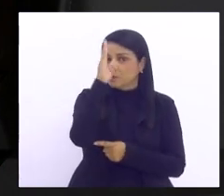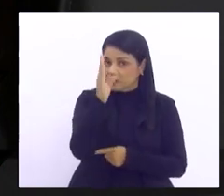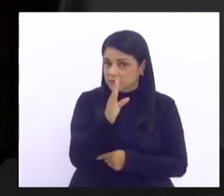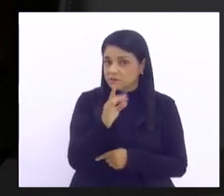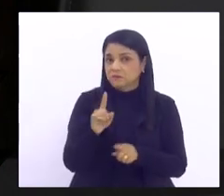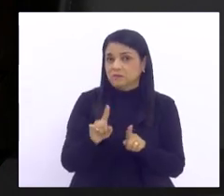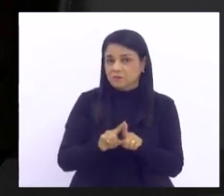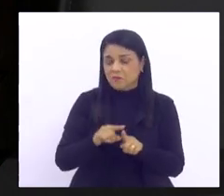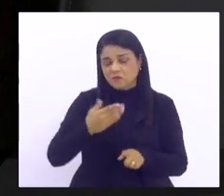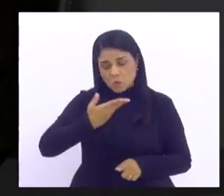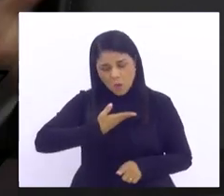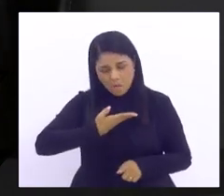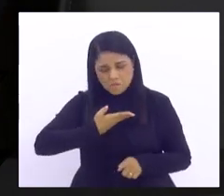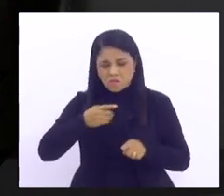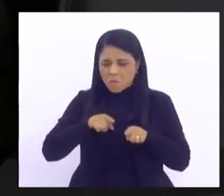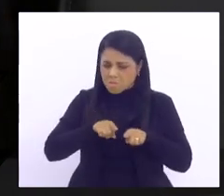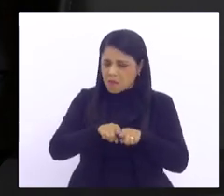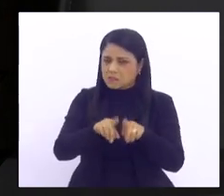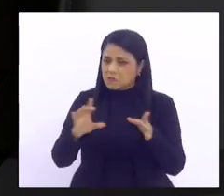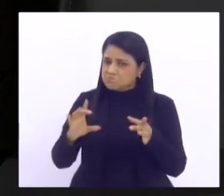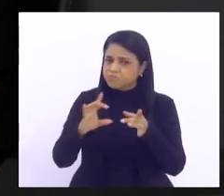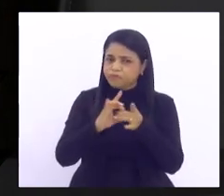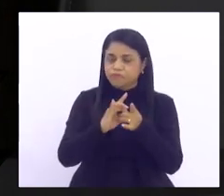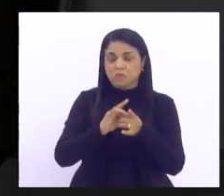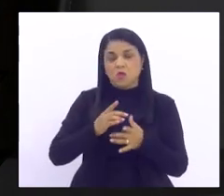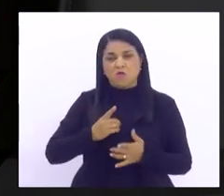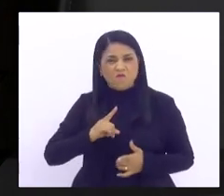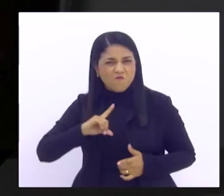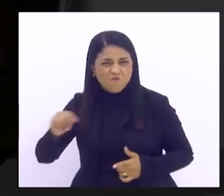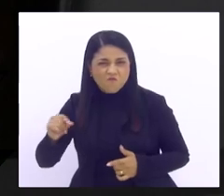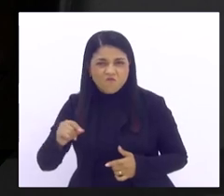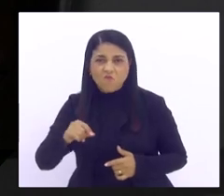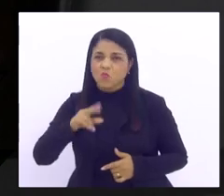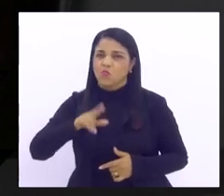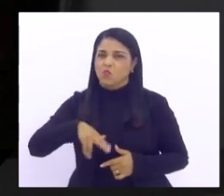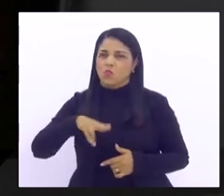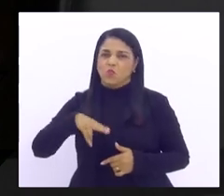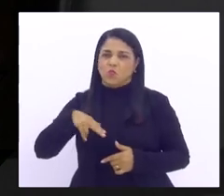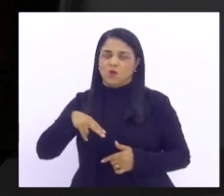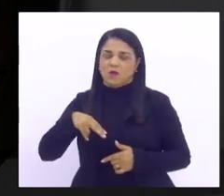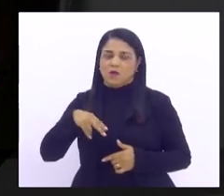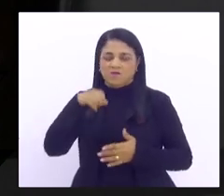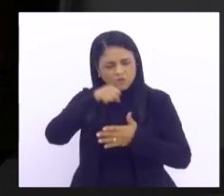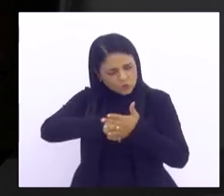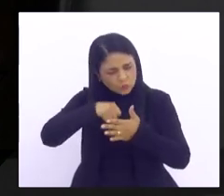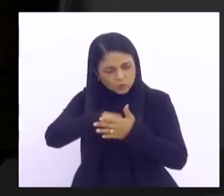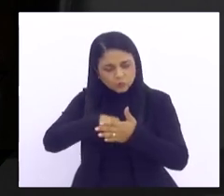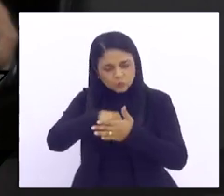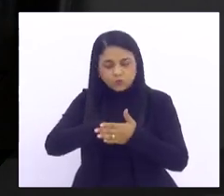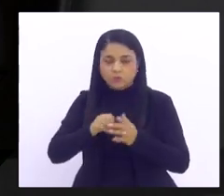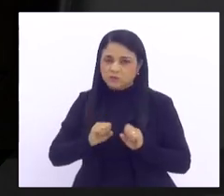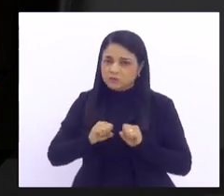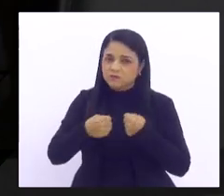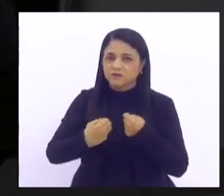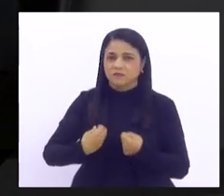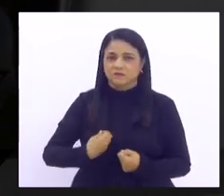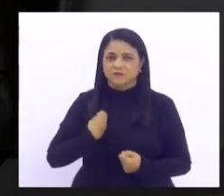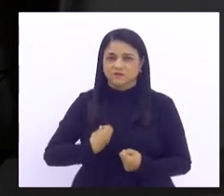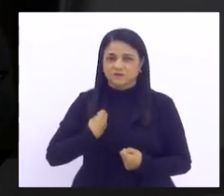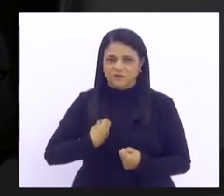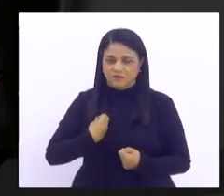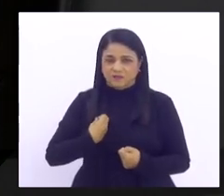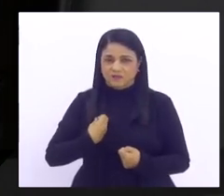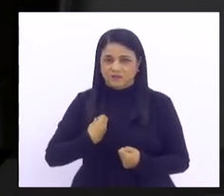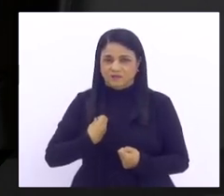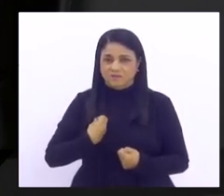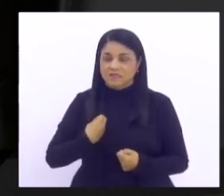um amigo, um parceiro, que não fugirá à luta e vamos defender a vida em todas as instâncias. Toda